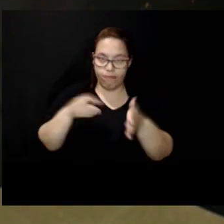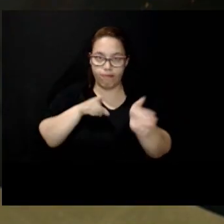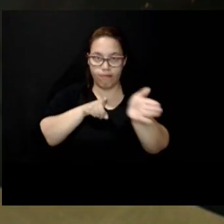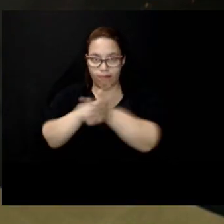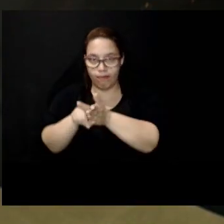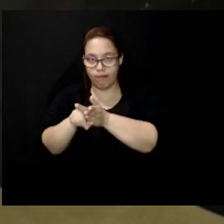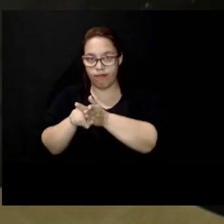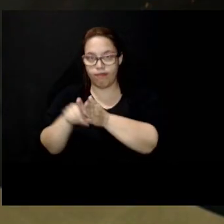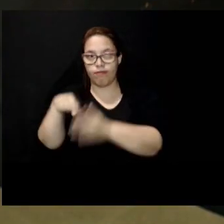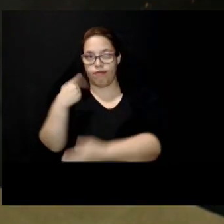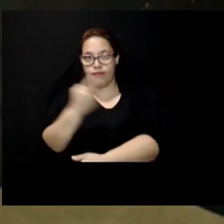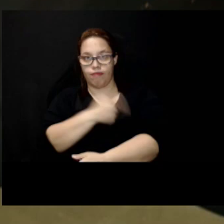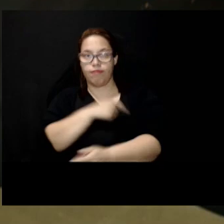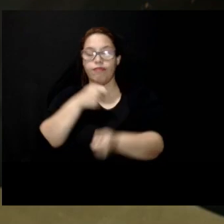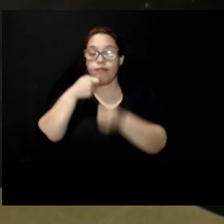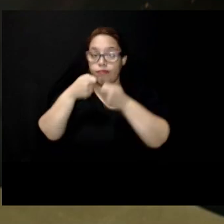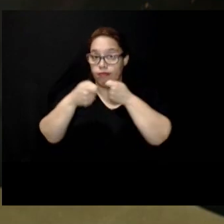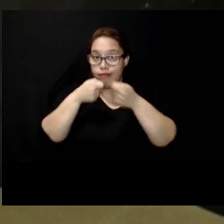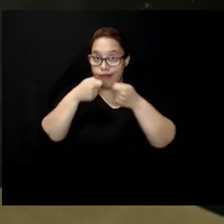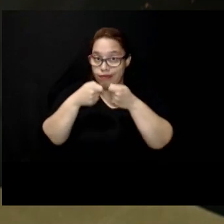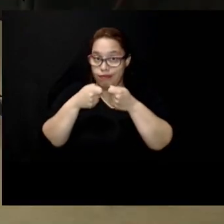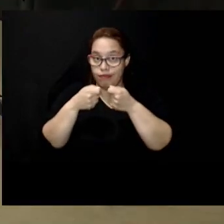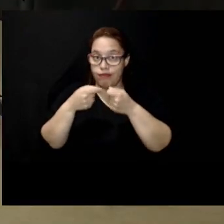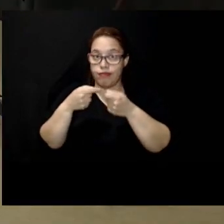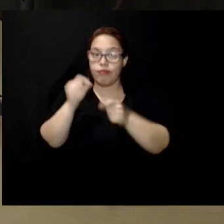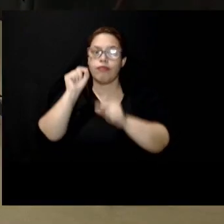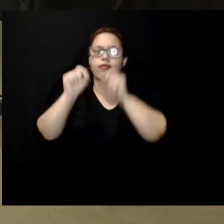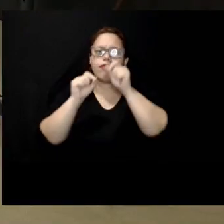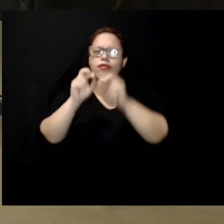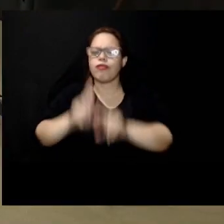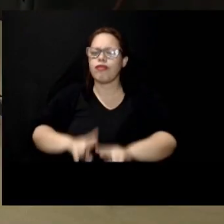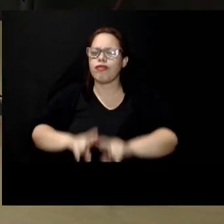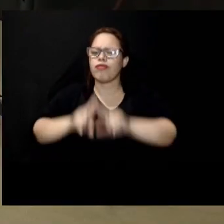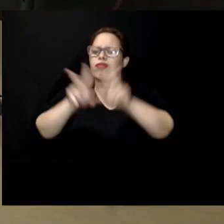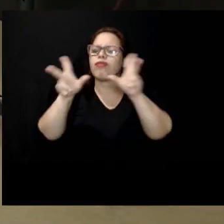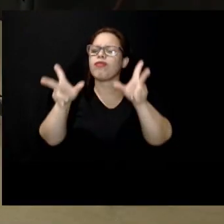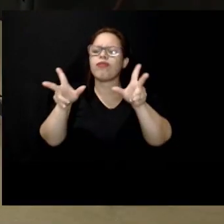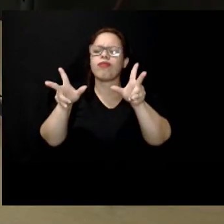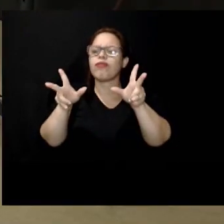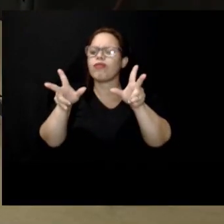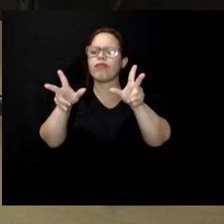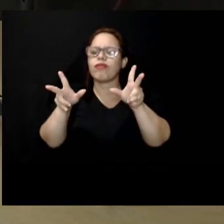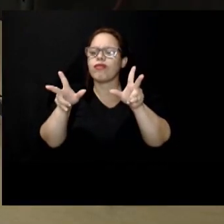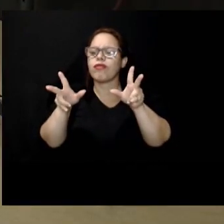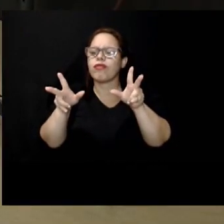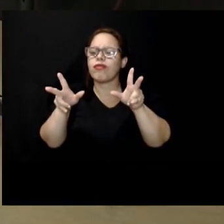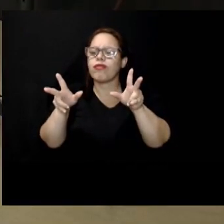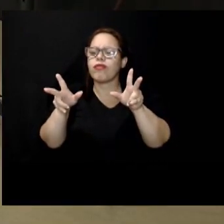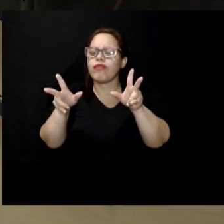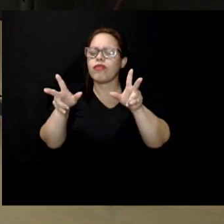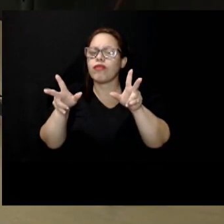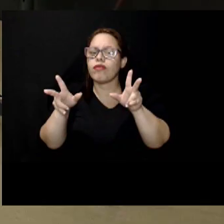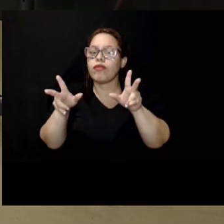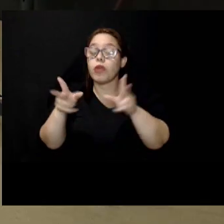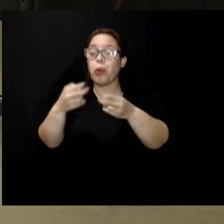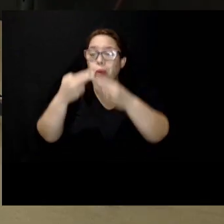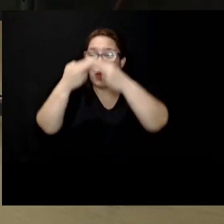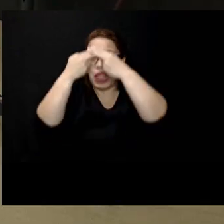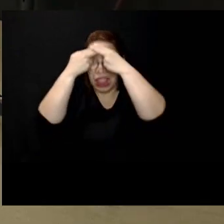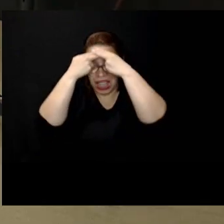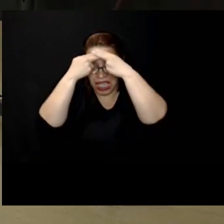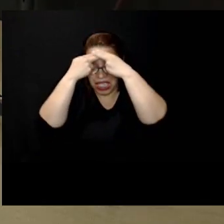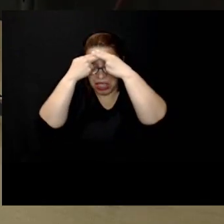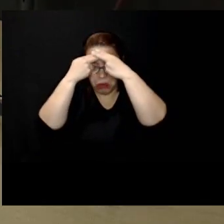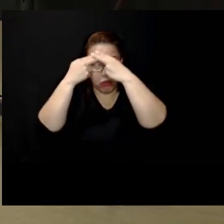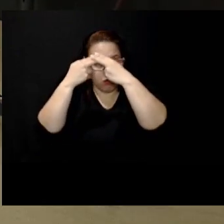nossa entrevistada qual que é a diferença de um trauma para